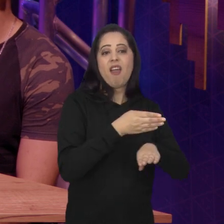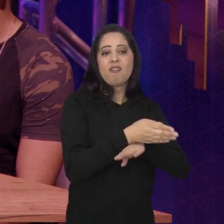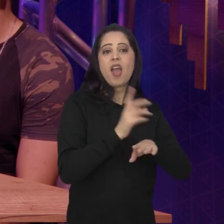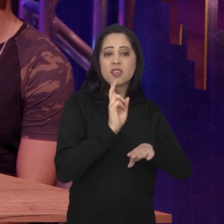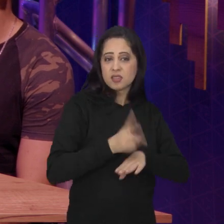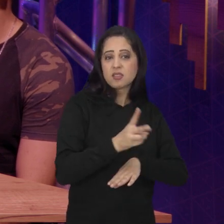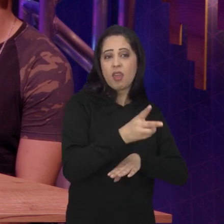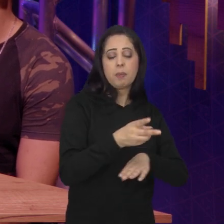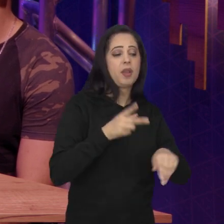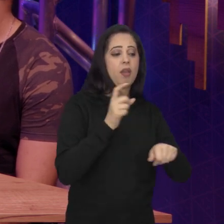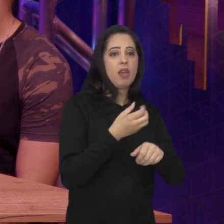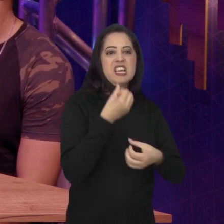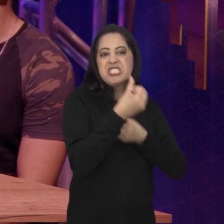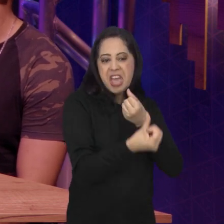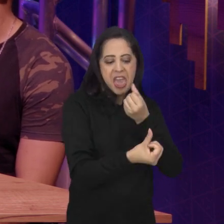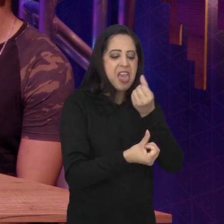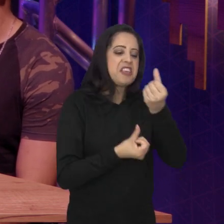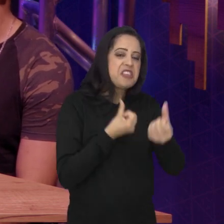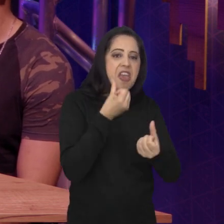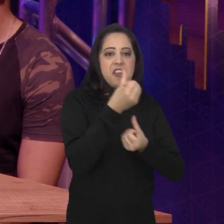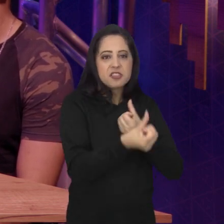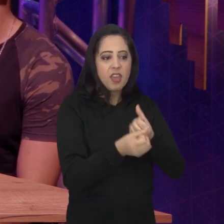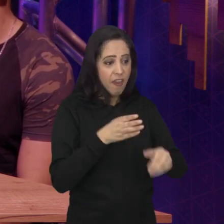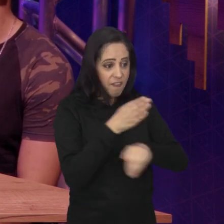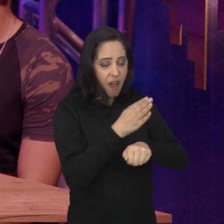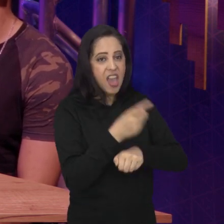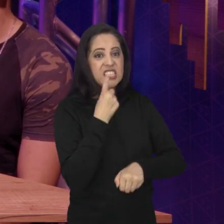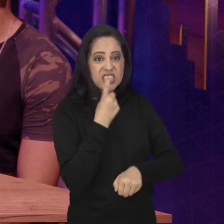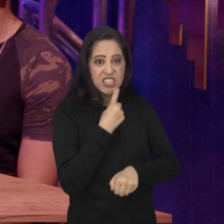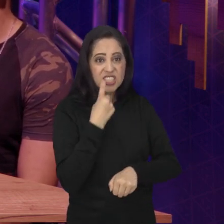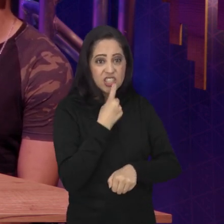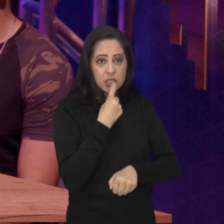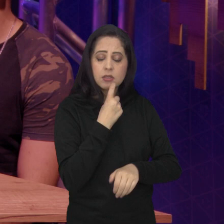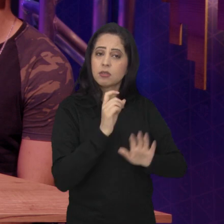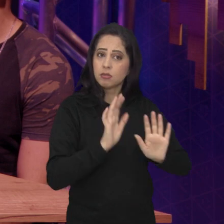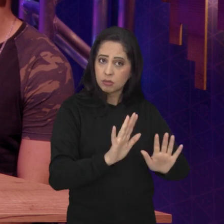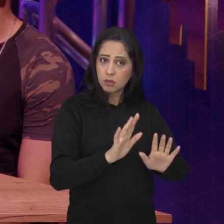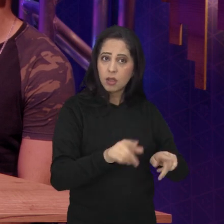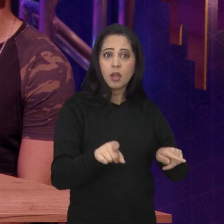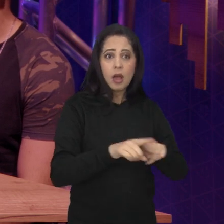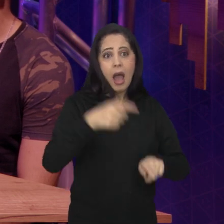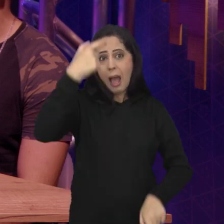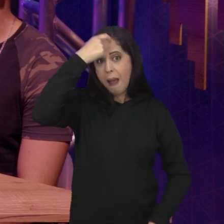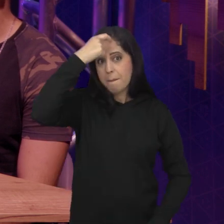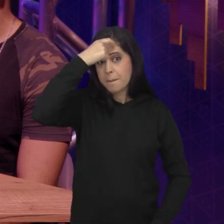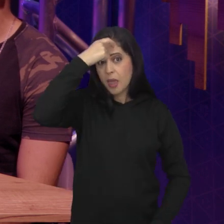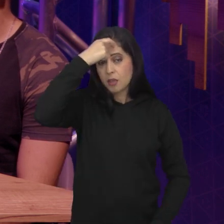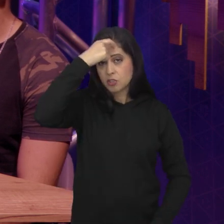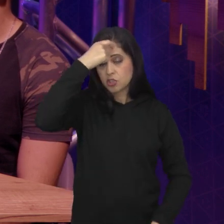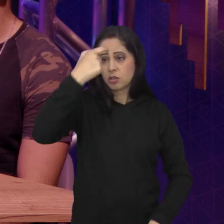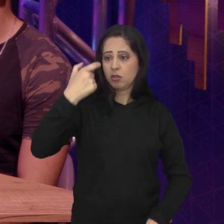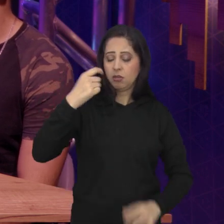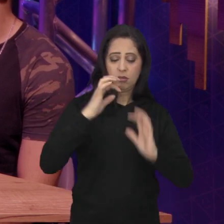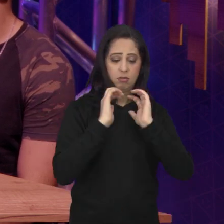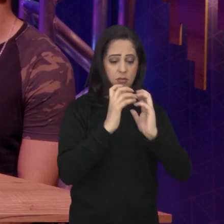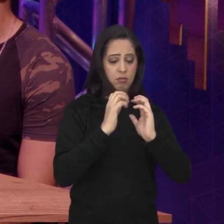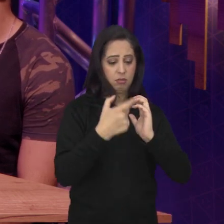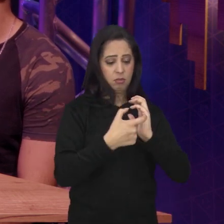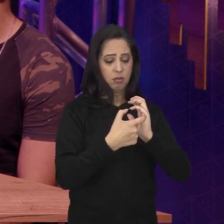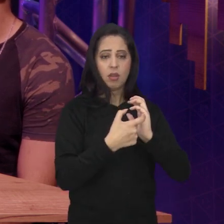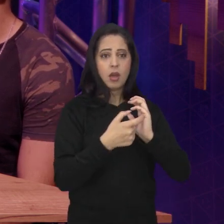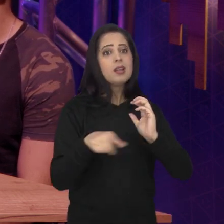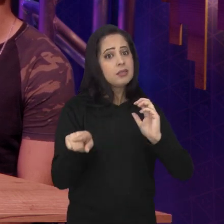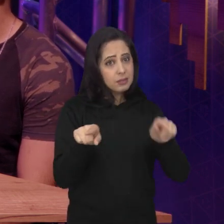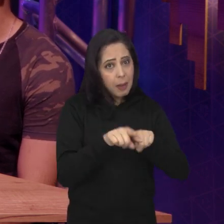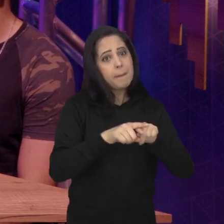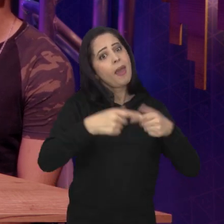vai ao dentista sempre, de 6 em 6 meses. Então, a saúde que a gente tinha que ser com a nossa mente também devia ser algo assim.